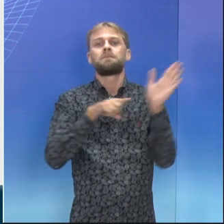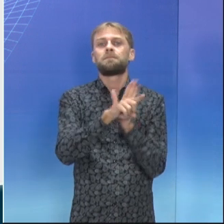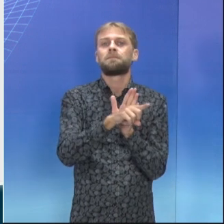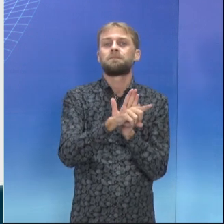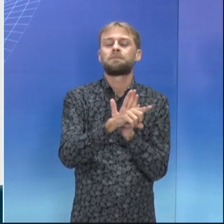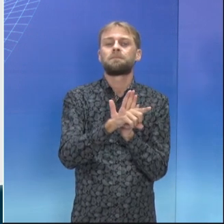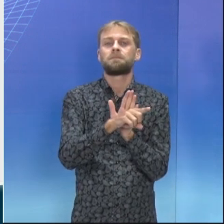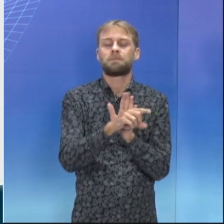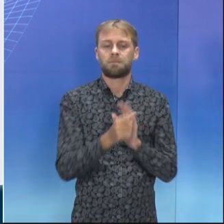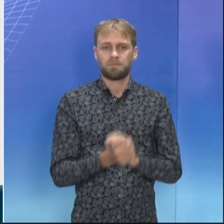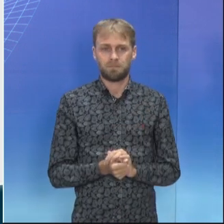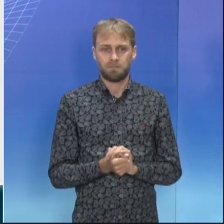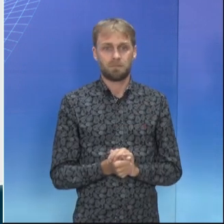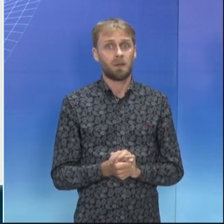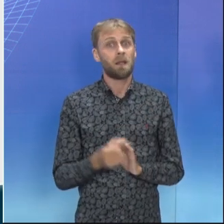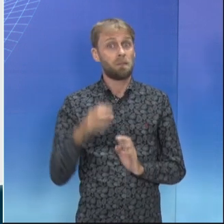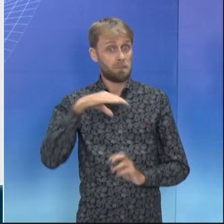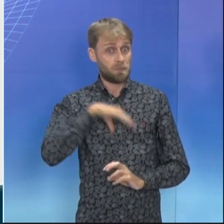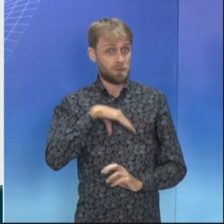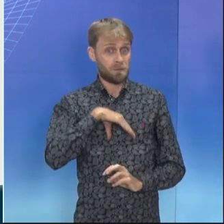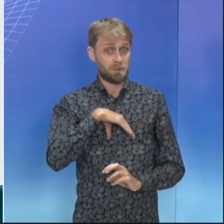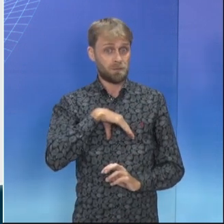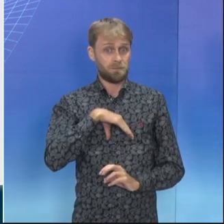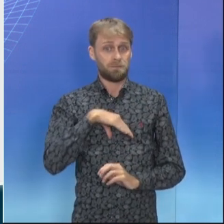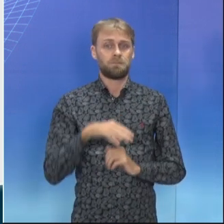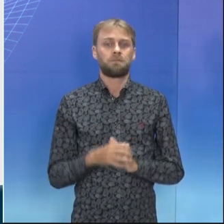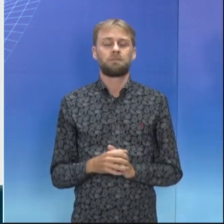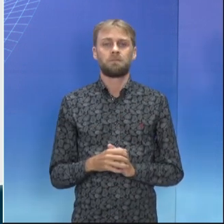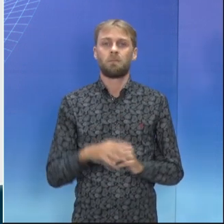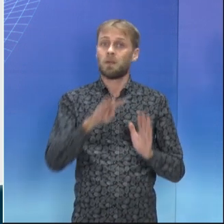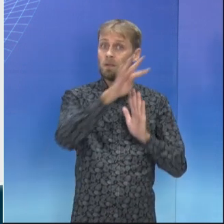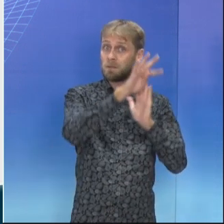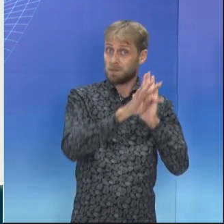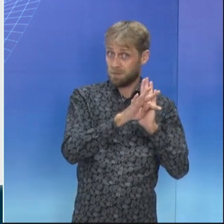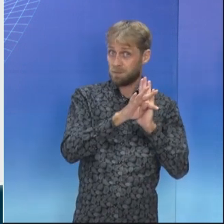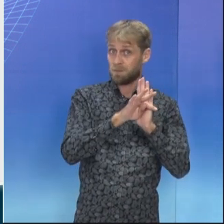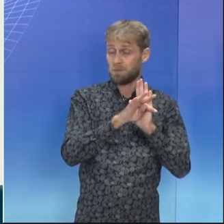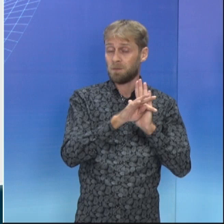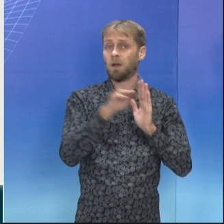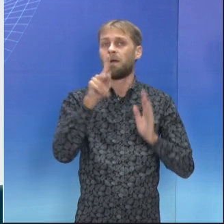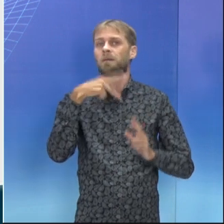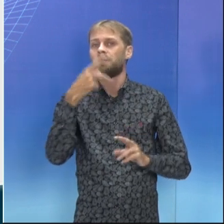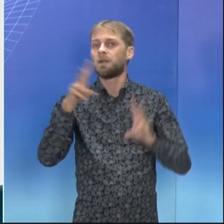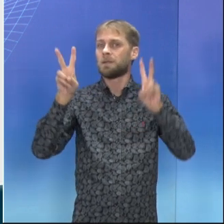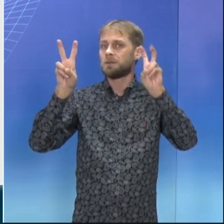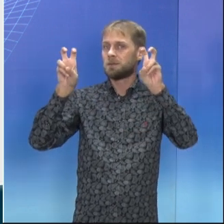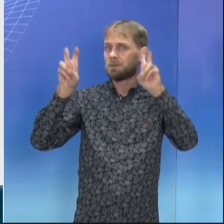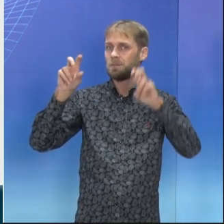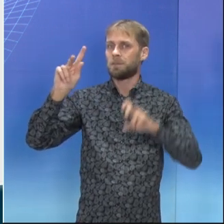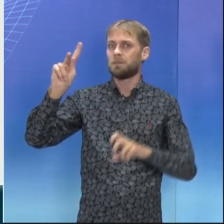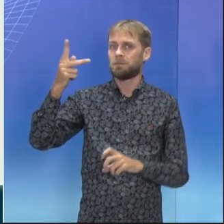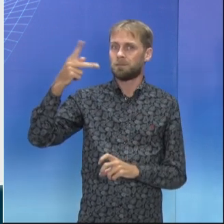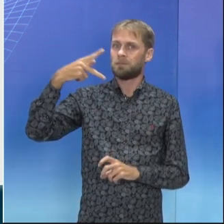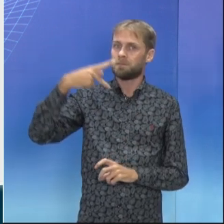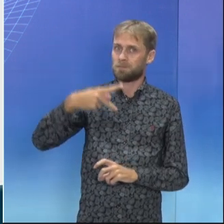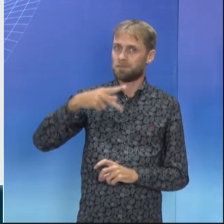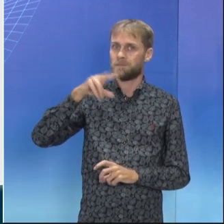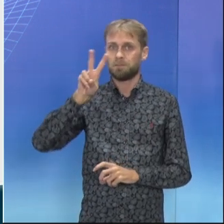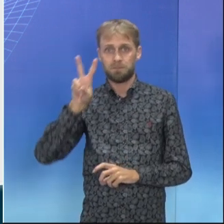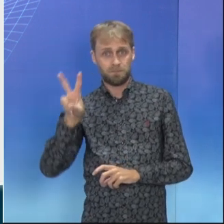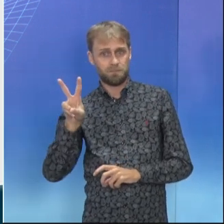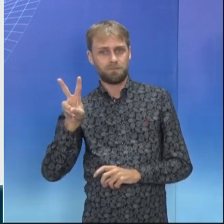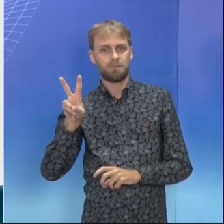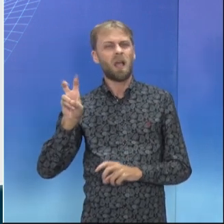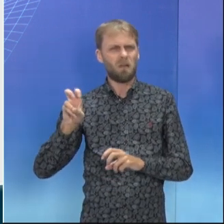o enunciado, como eu falei antes, em português. O texto aborda a temática do